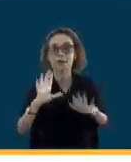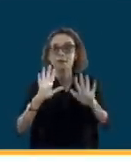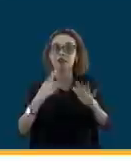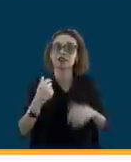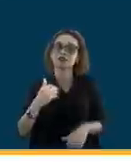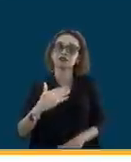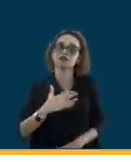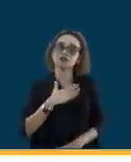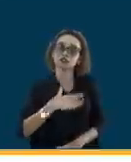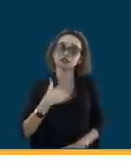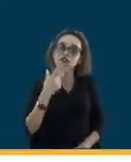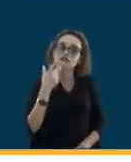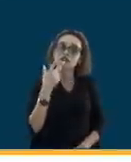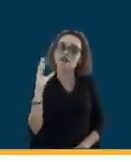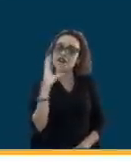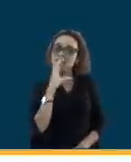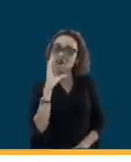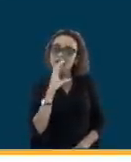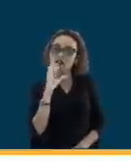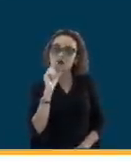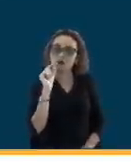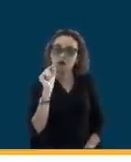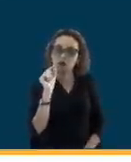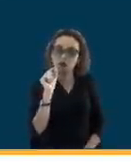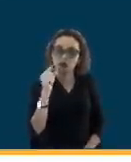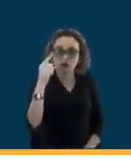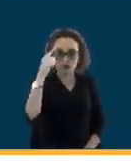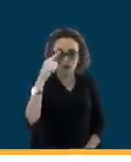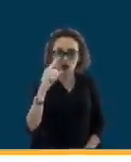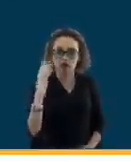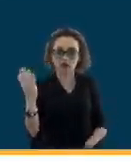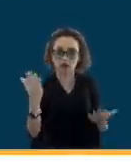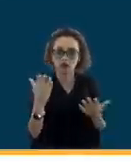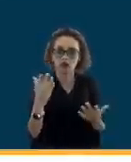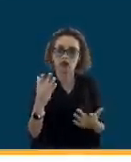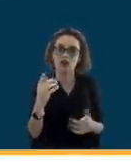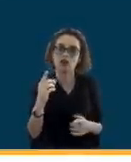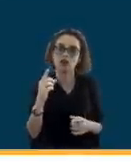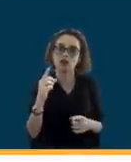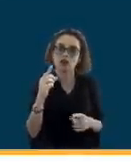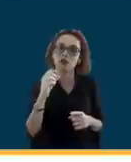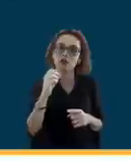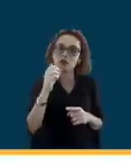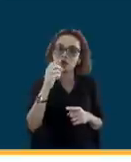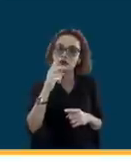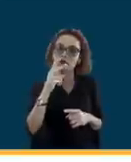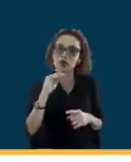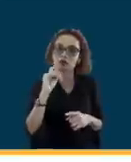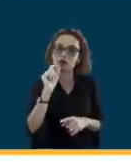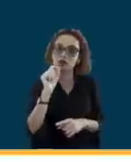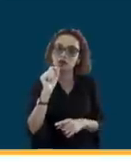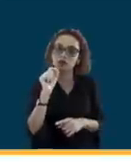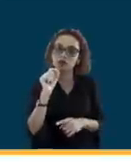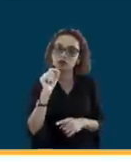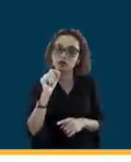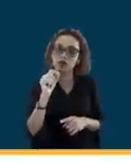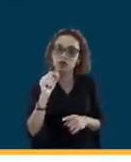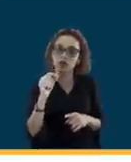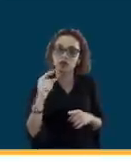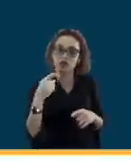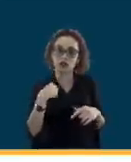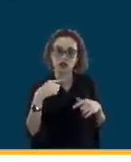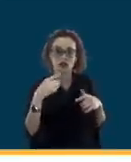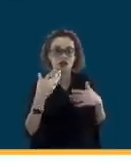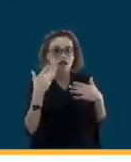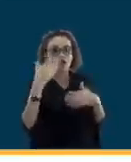mencionar rapidamente, reafirmando, inclusive, grande parte do que foi brilhantemente colocado agora há pouco pela nossa